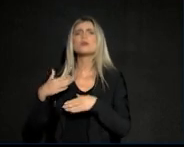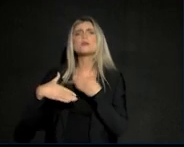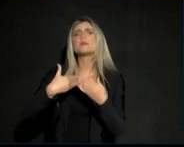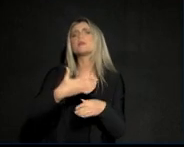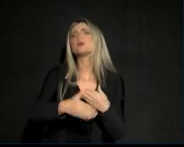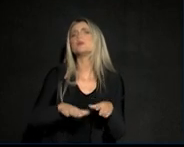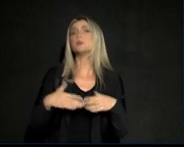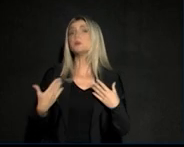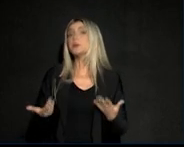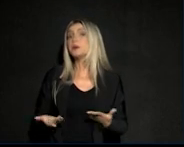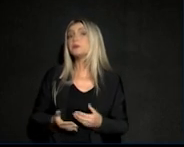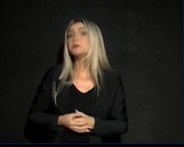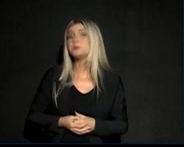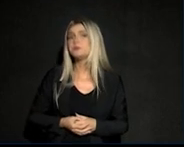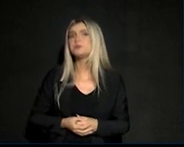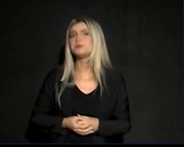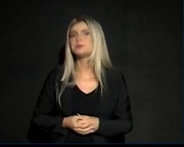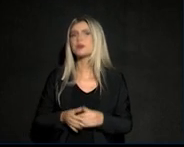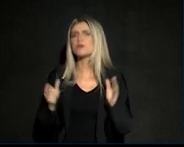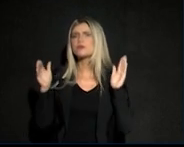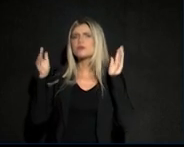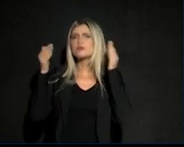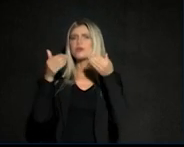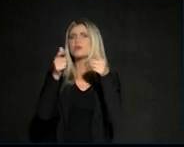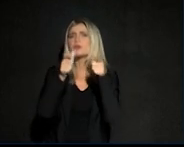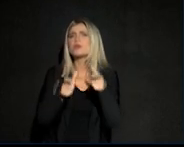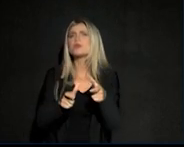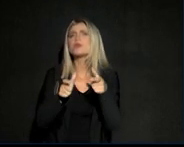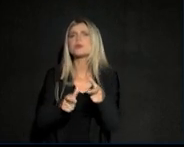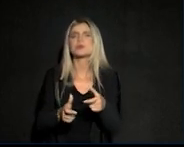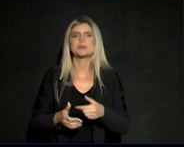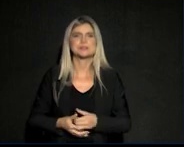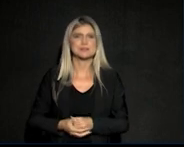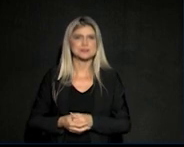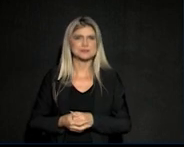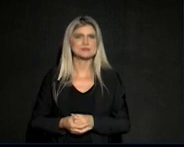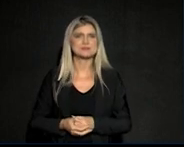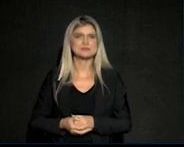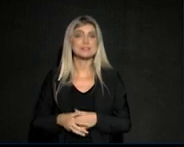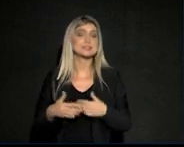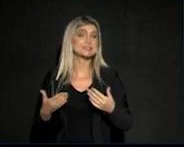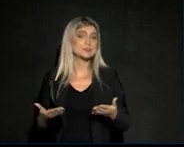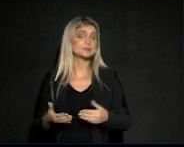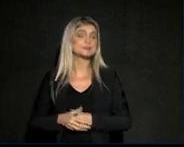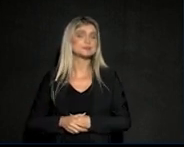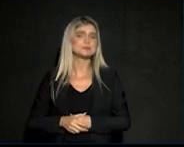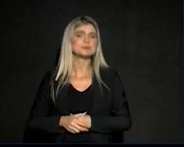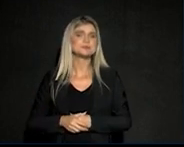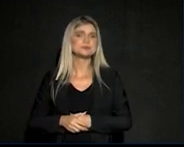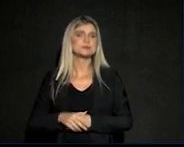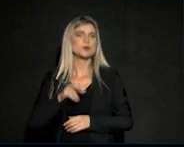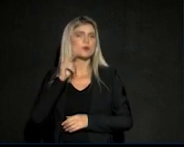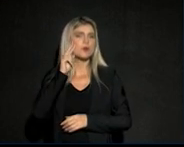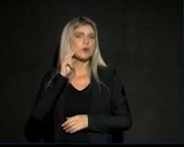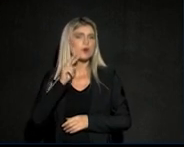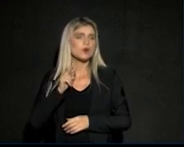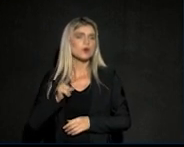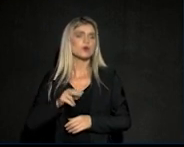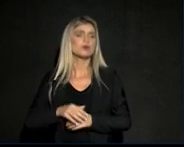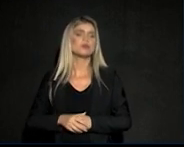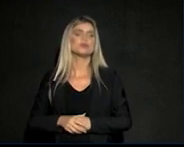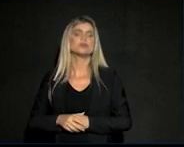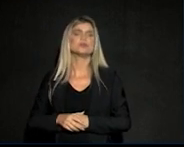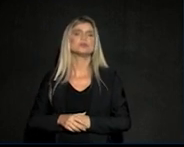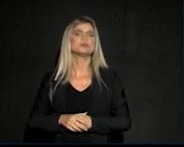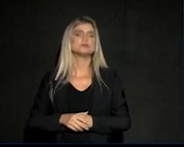passo dessa O que é onde a gente está enfocado agora é vocês seria ficaram nos mercados então quando eu olho e